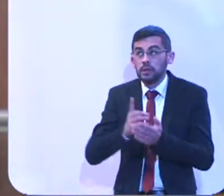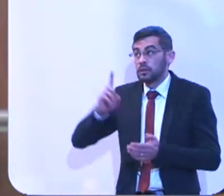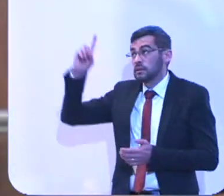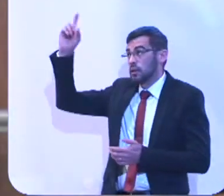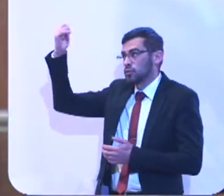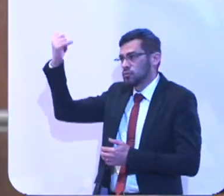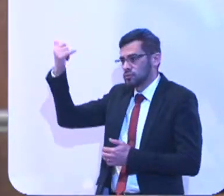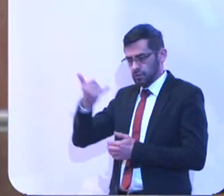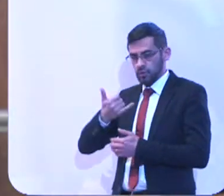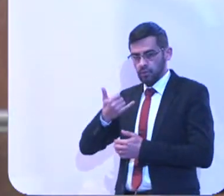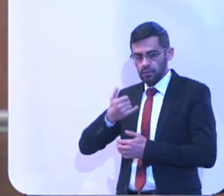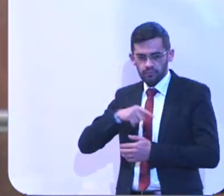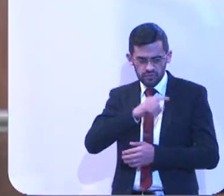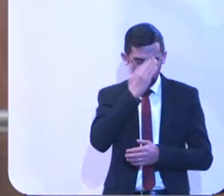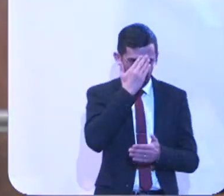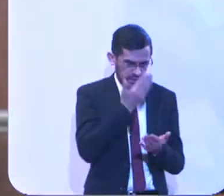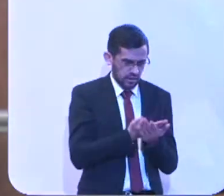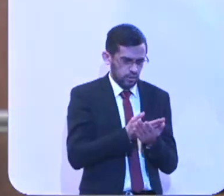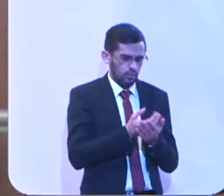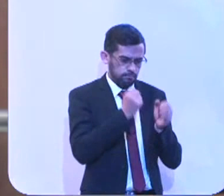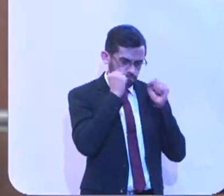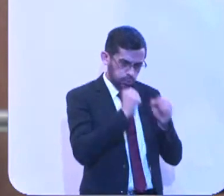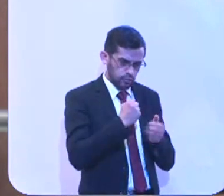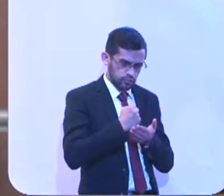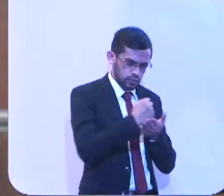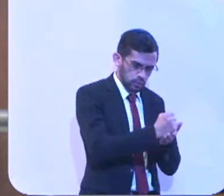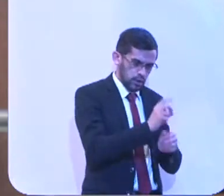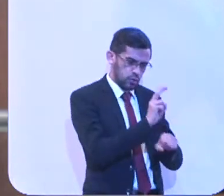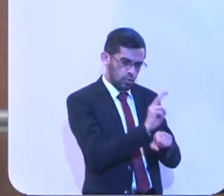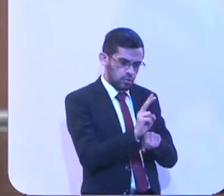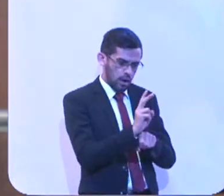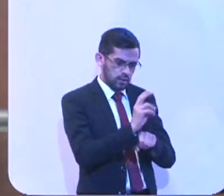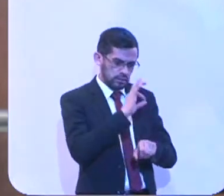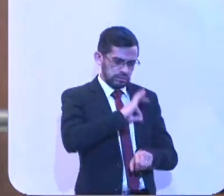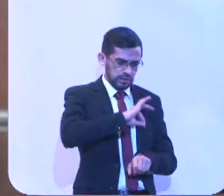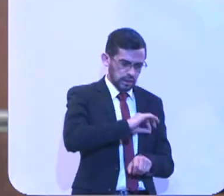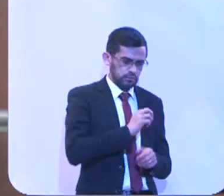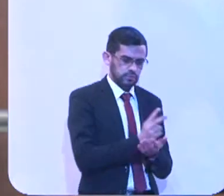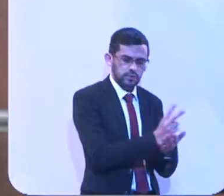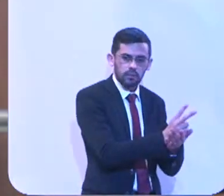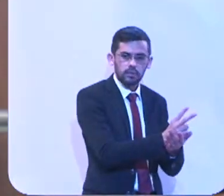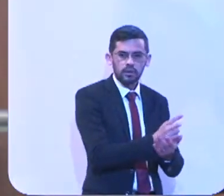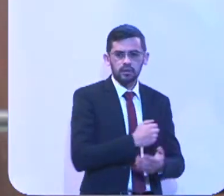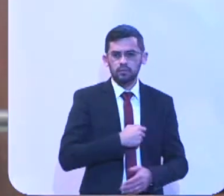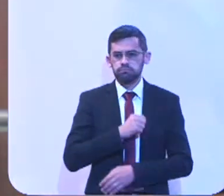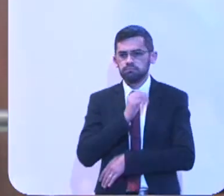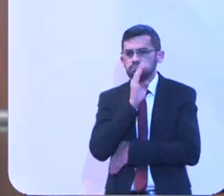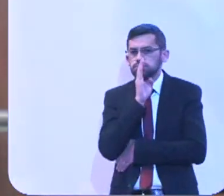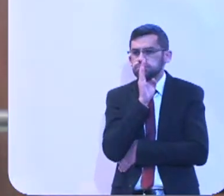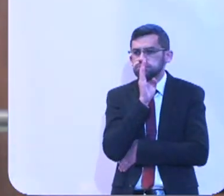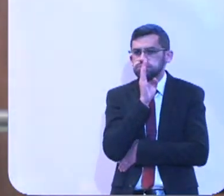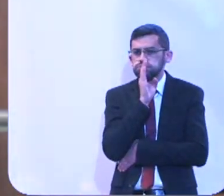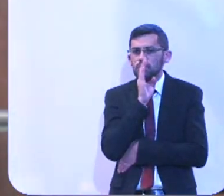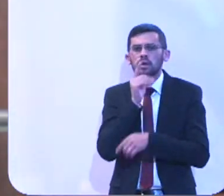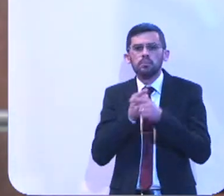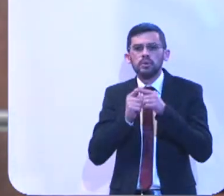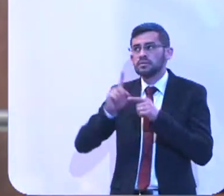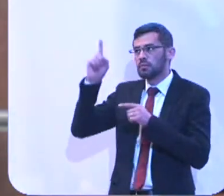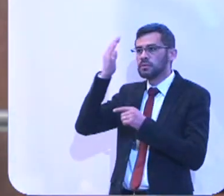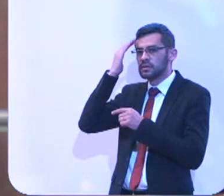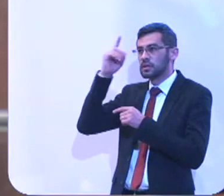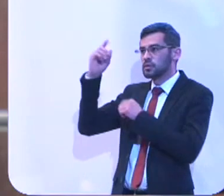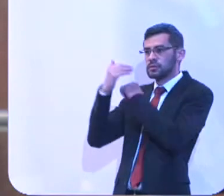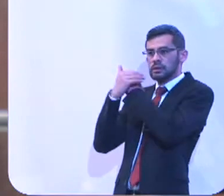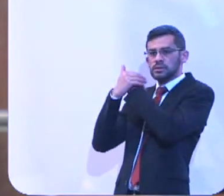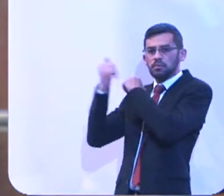crê que eu posso te sustentar? E eu fiquei quieto porque eu sabia o que Deus estava me